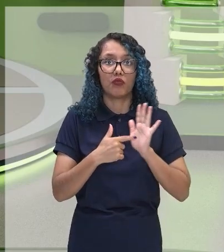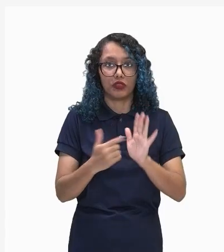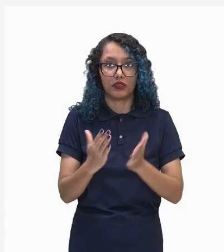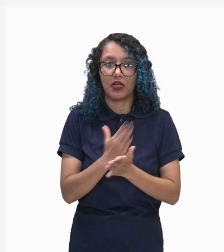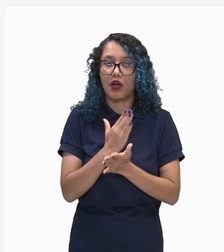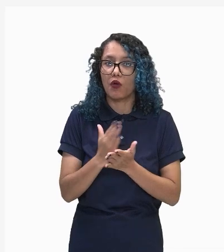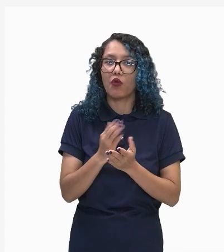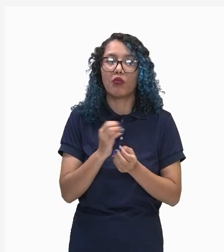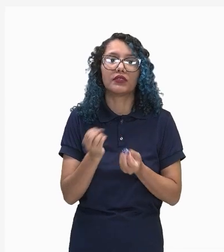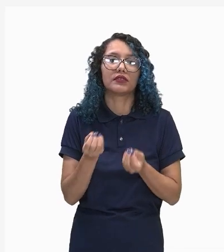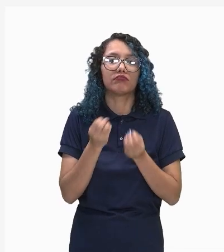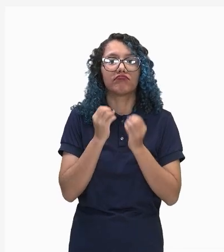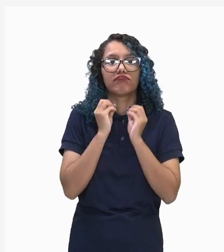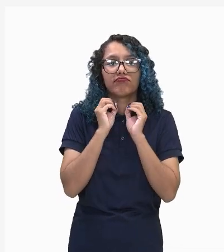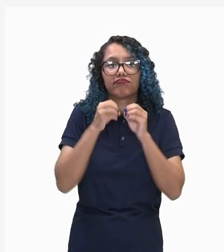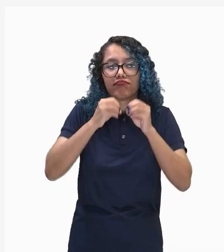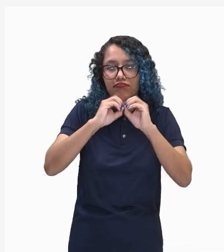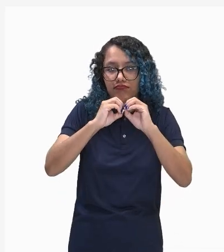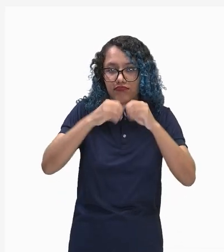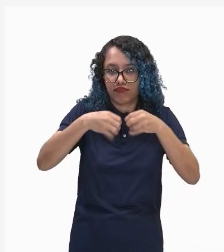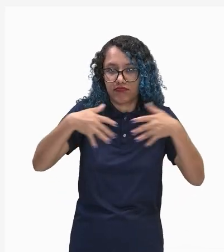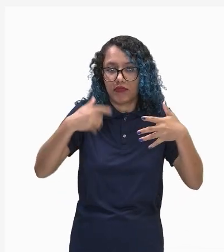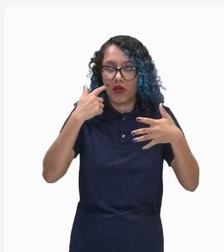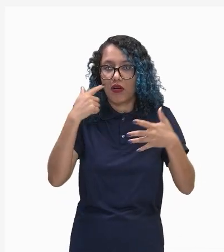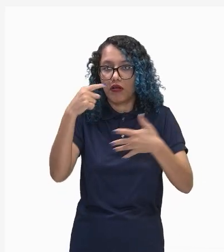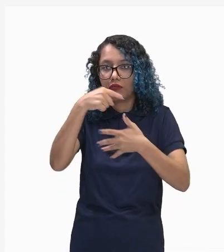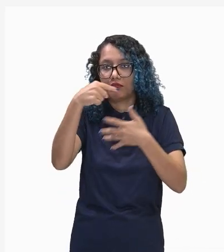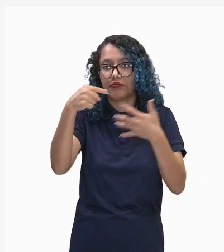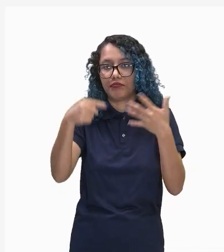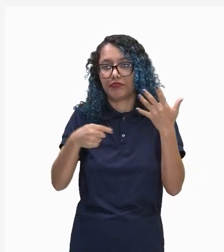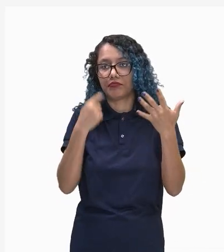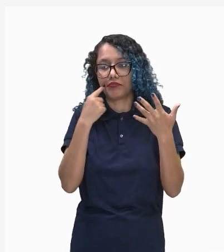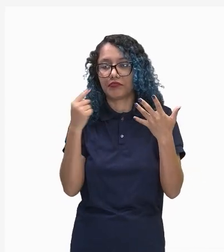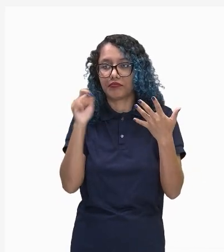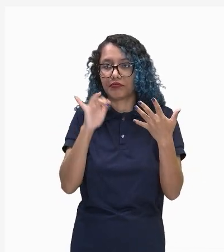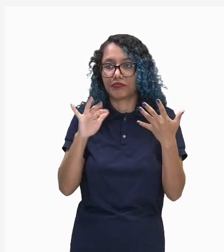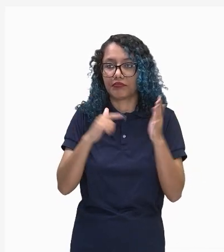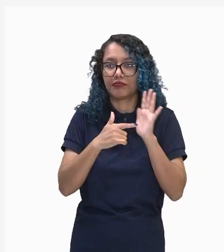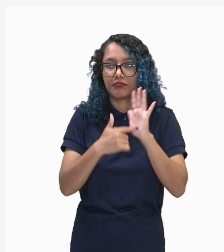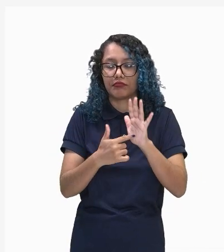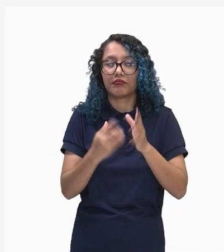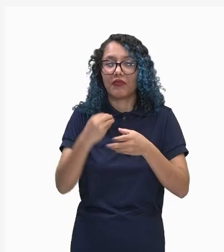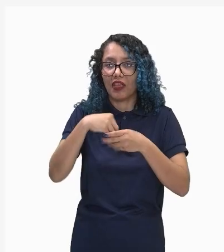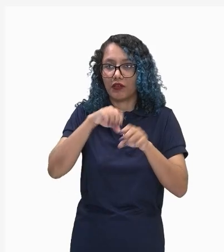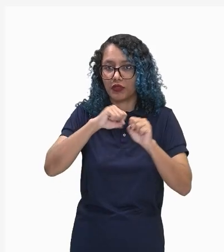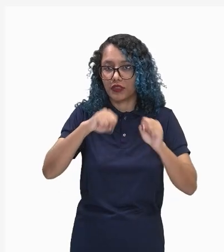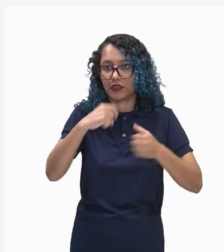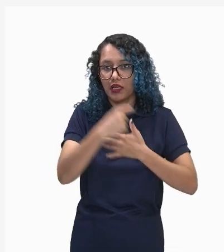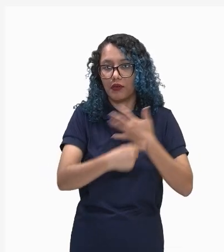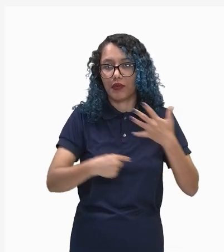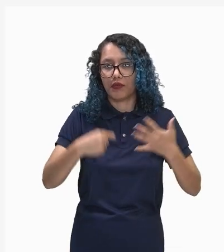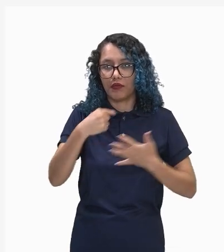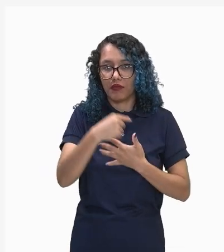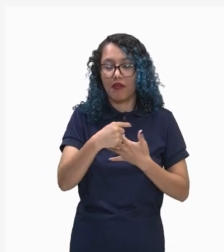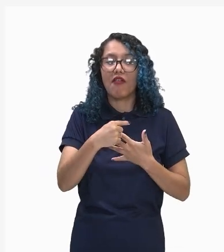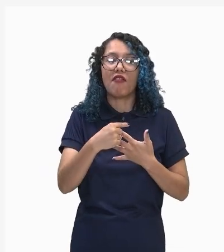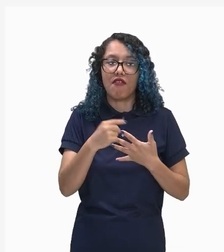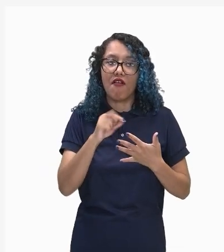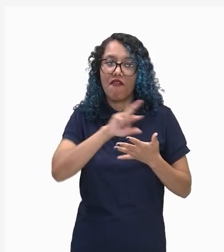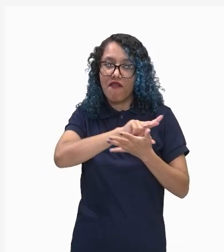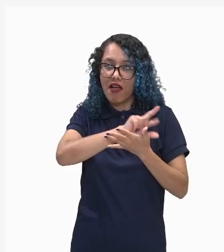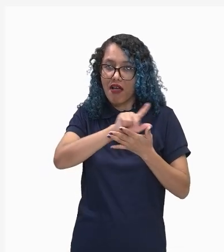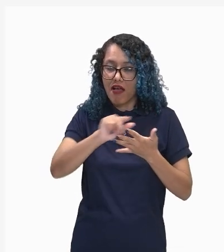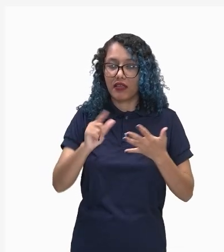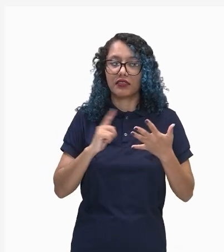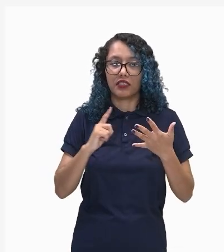dessas glândulas. Observe aí na nossa imagem que no sistema endócrino a gente vai ter diversas glândulas, tá? Não